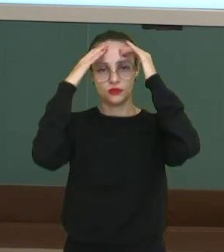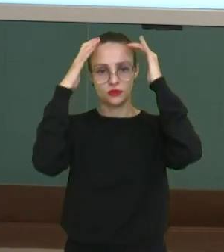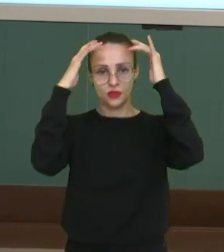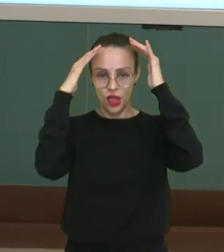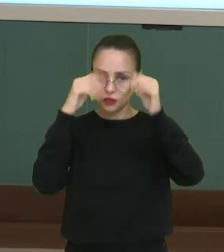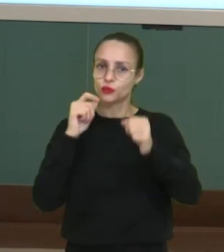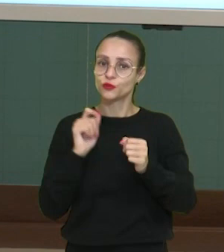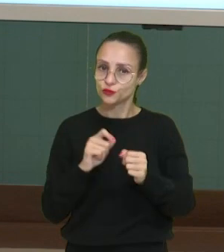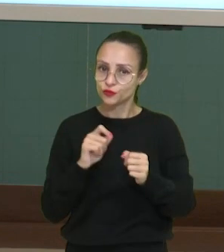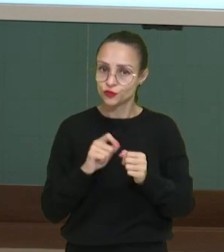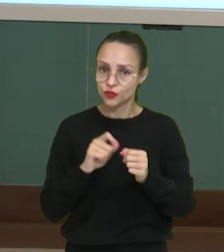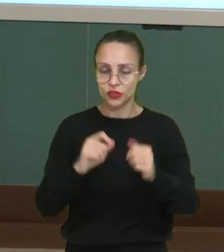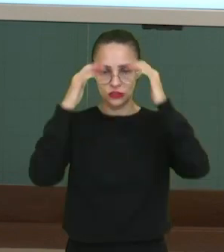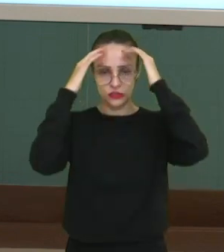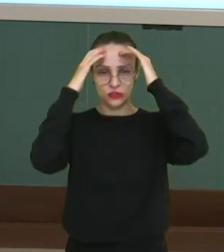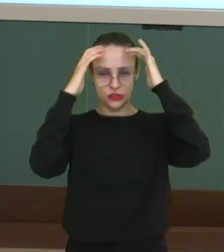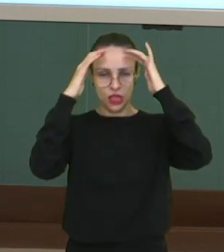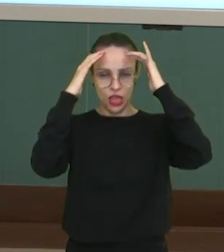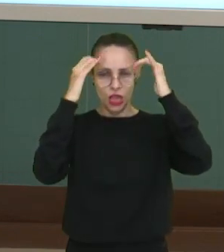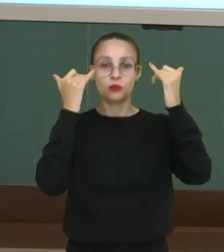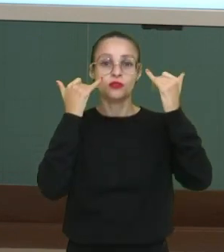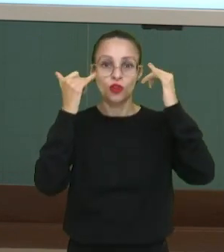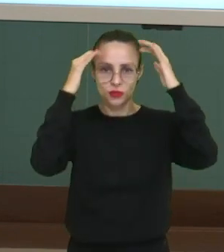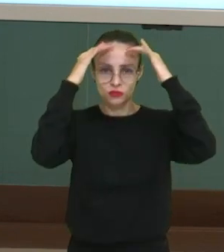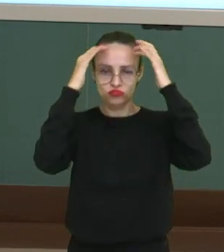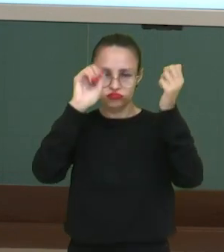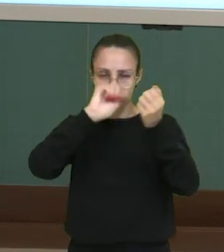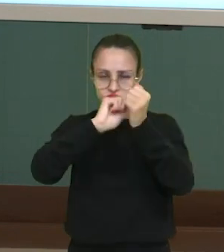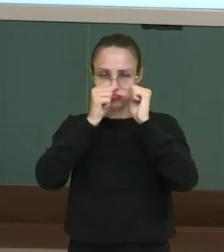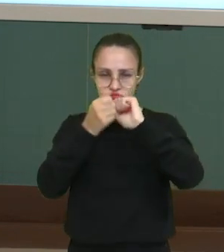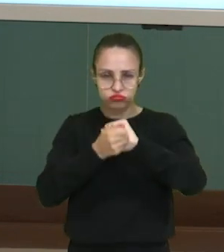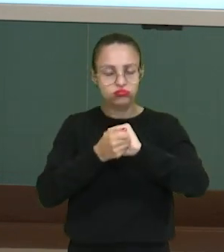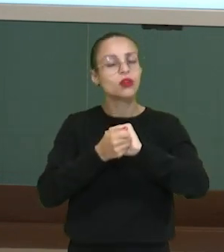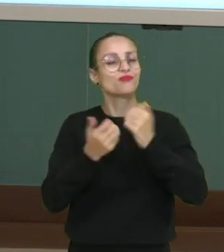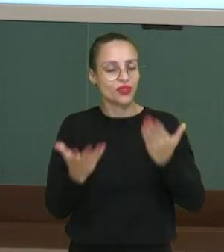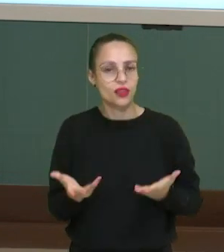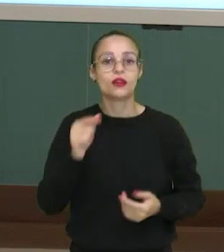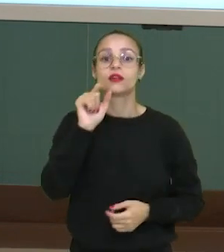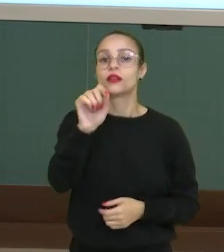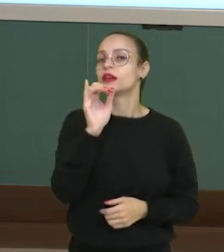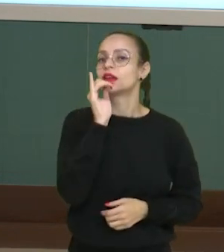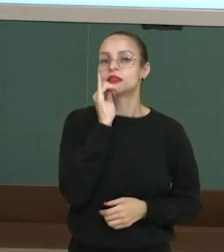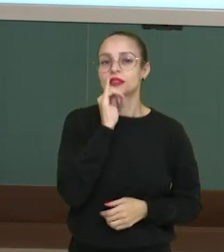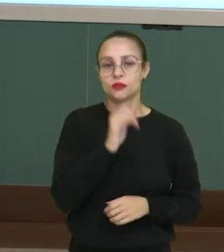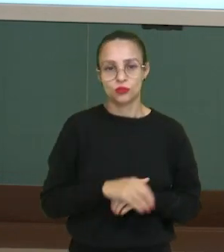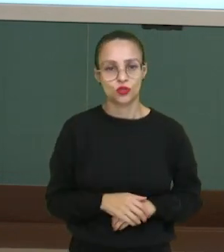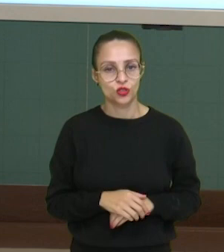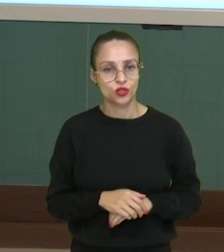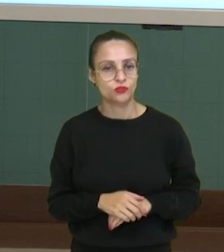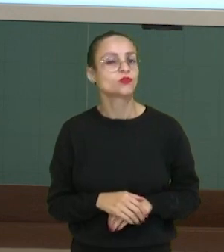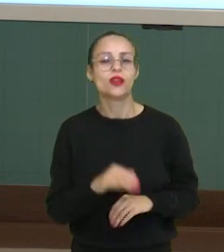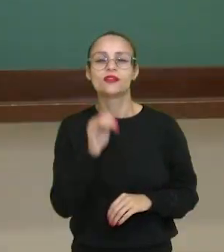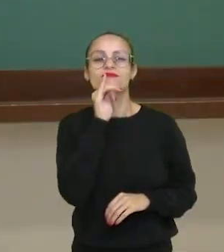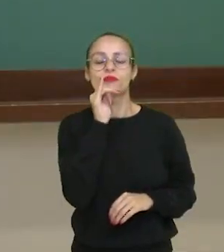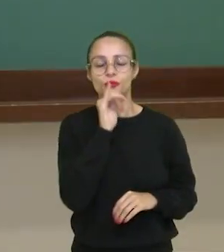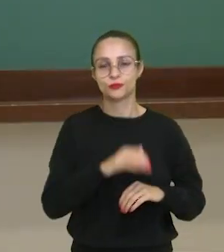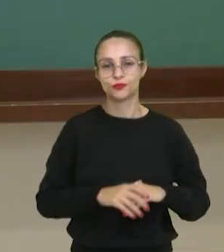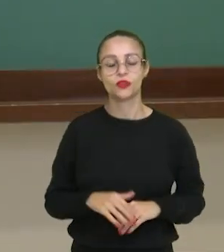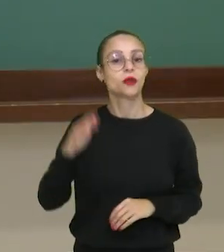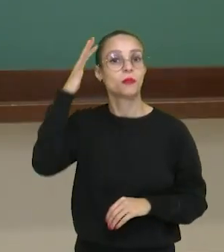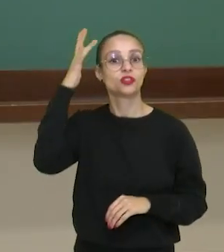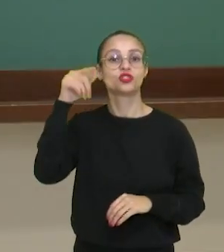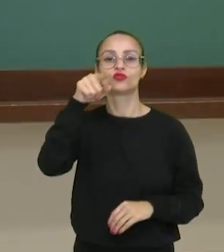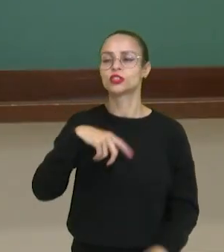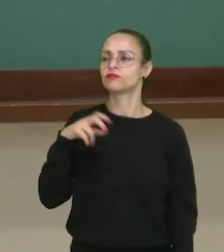essas informações no cérebro e elaborar respostas. Então, por exemplo, vou dar uma situação para vocês. Imagine